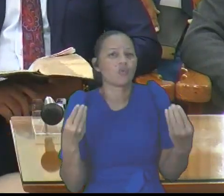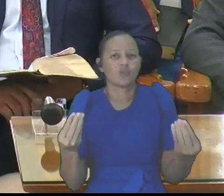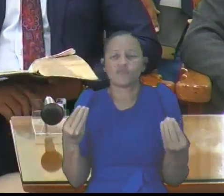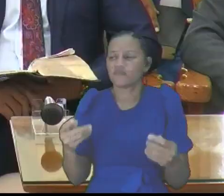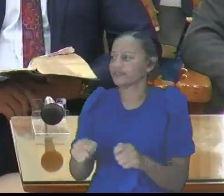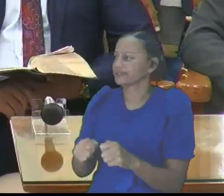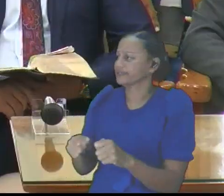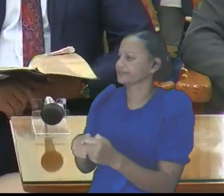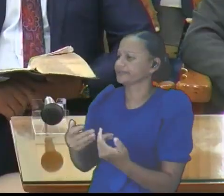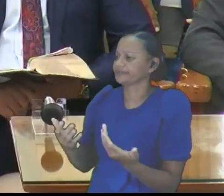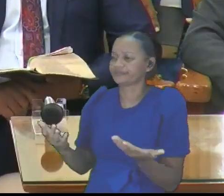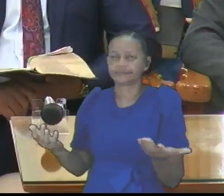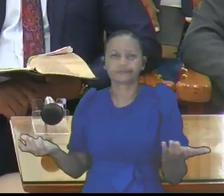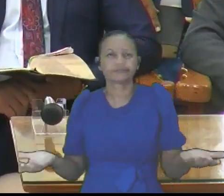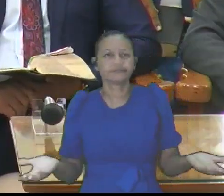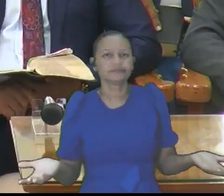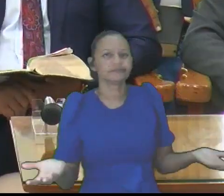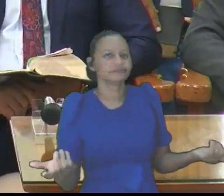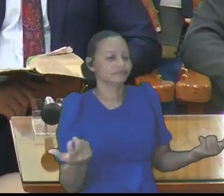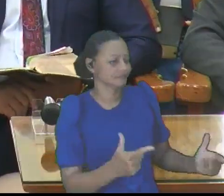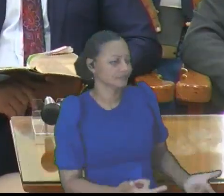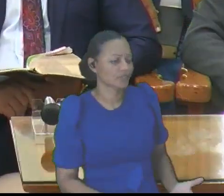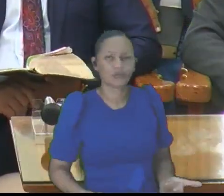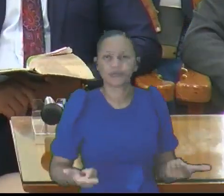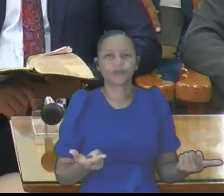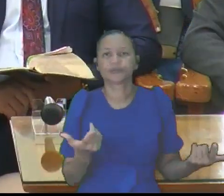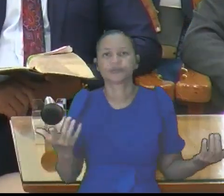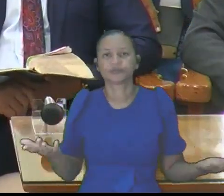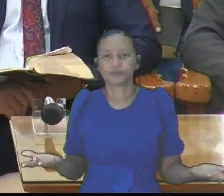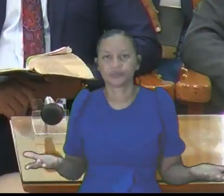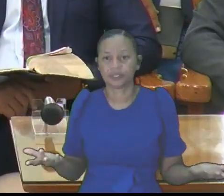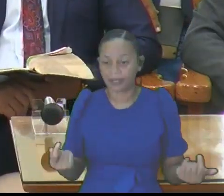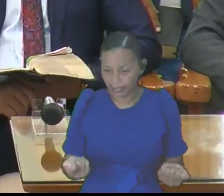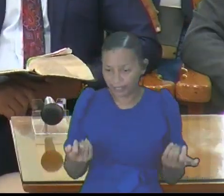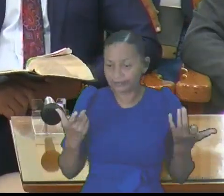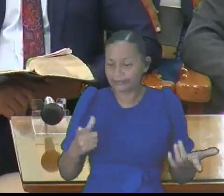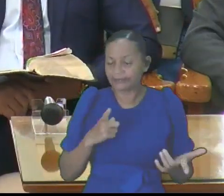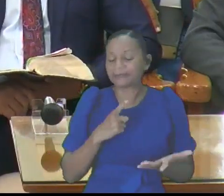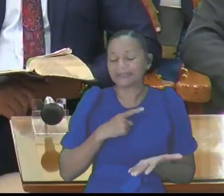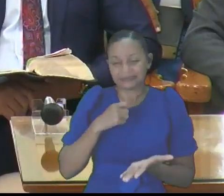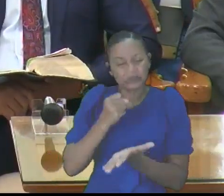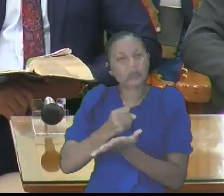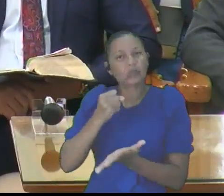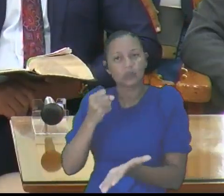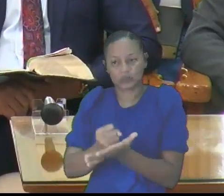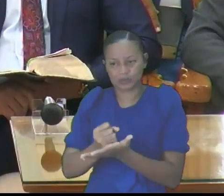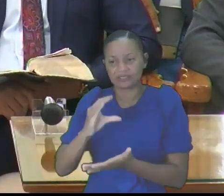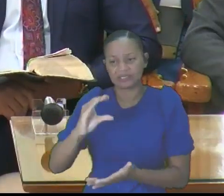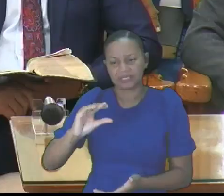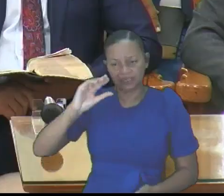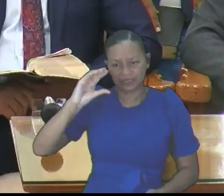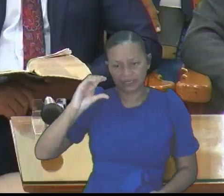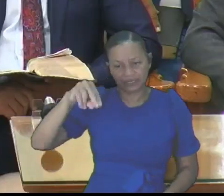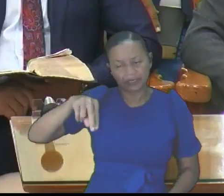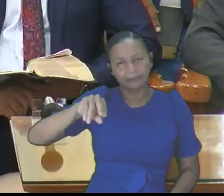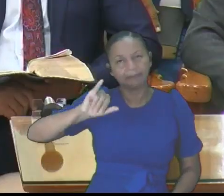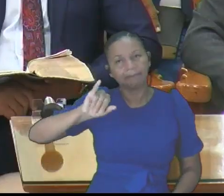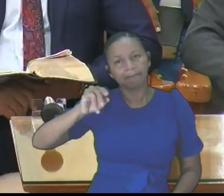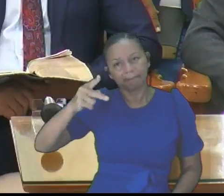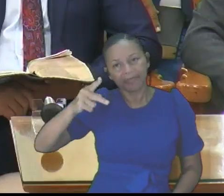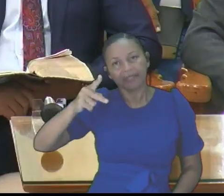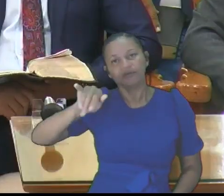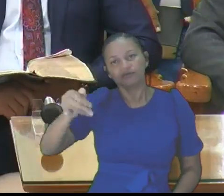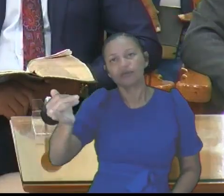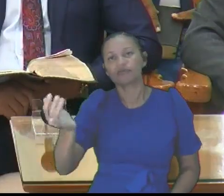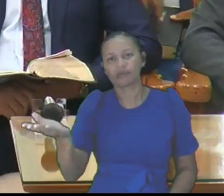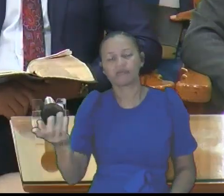iríamos? Não tem condições. A personalidade jurídica da igreja não é a igreja, mas ela é necessária